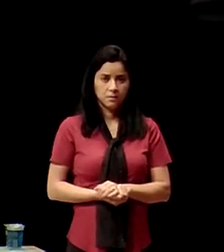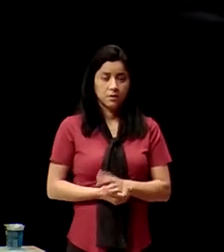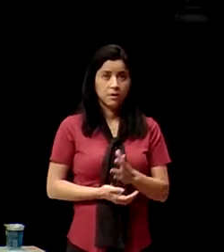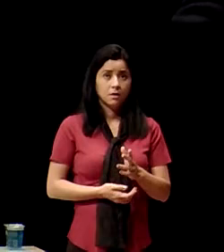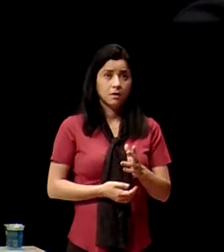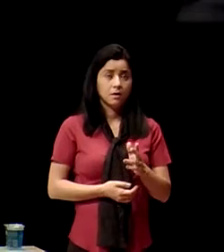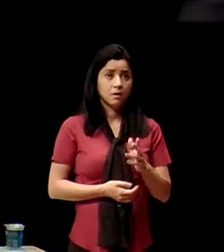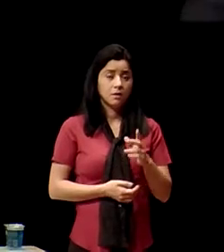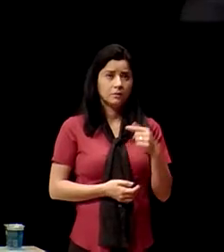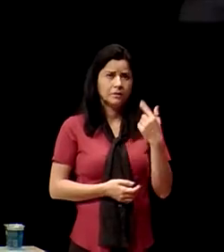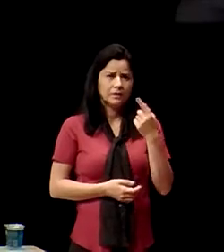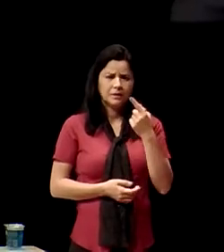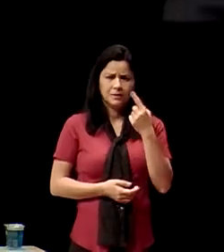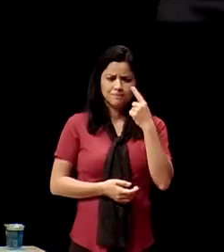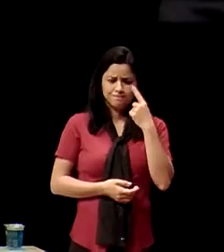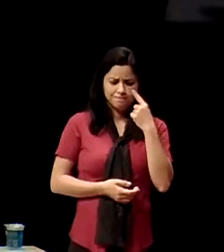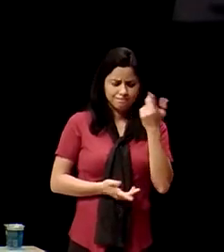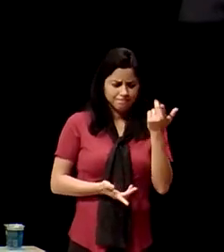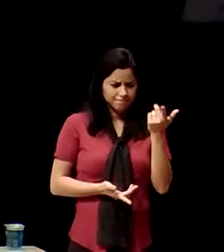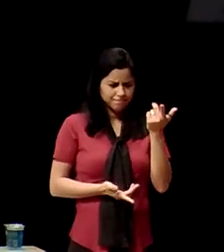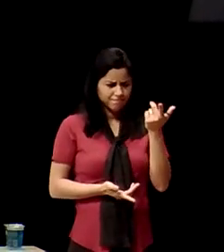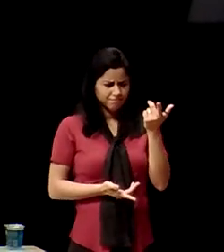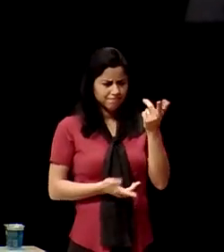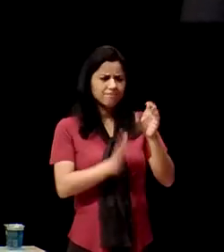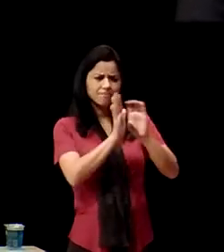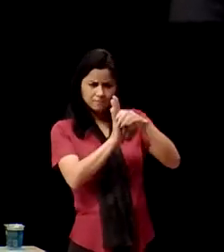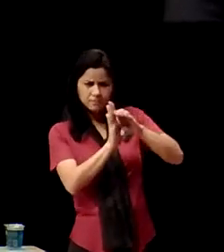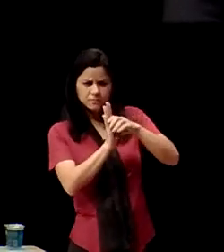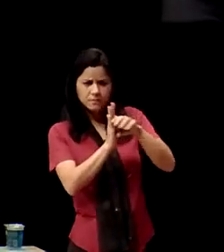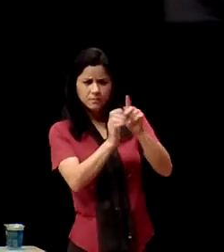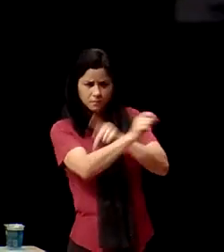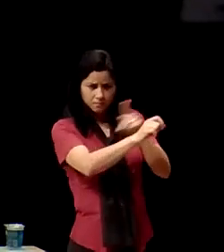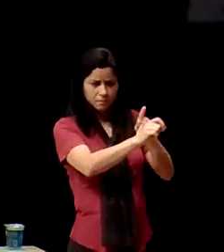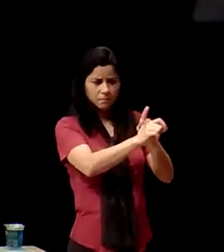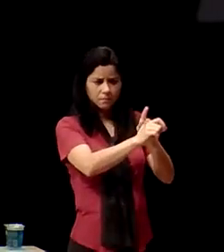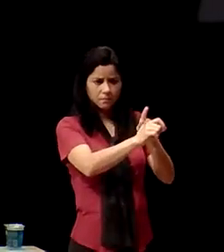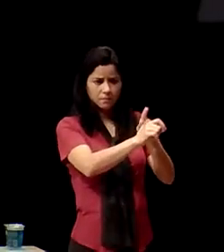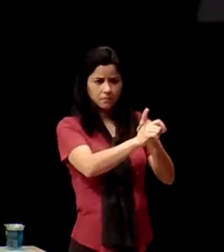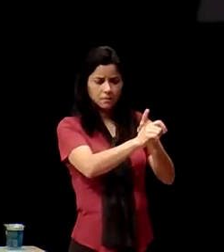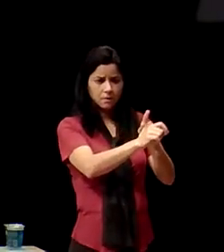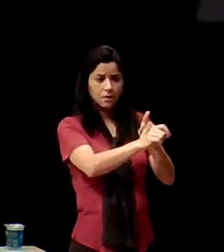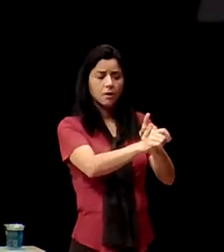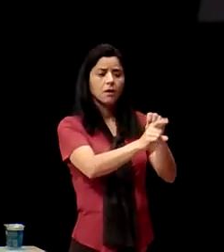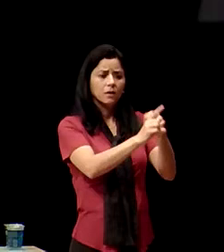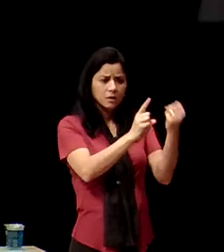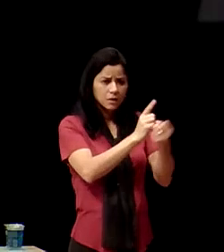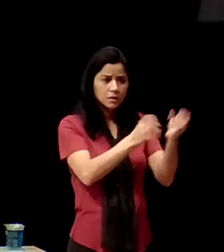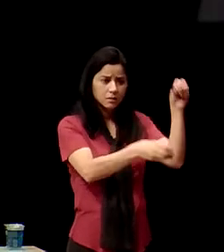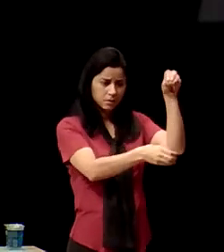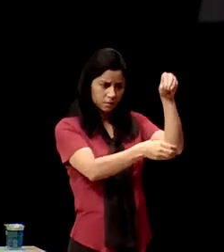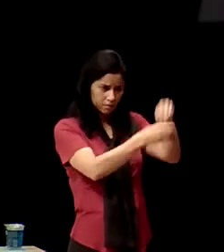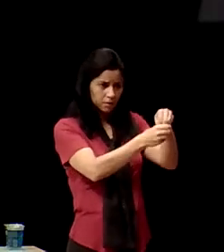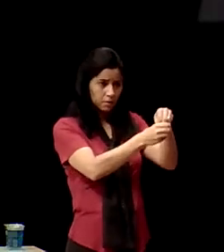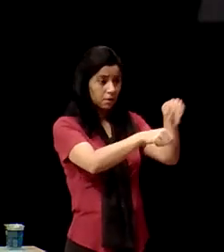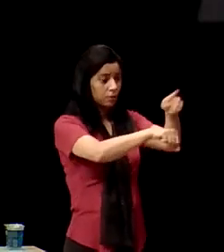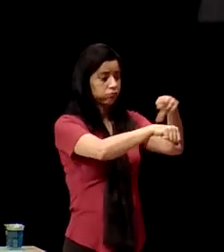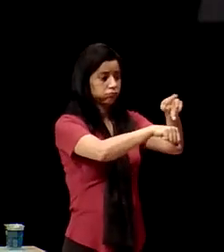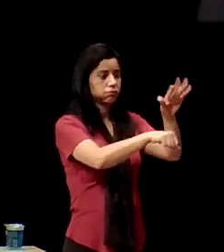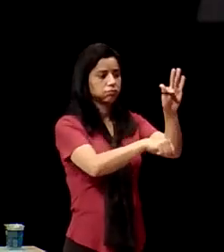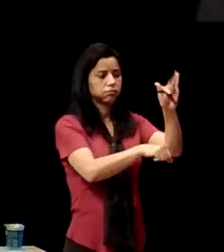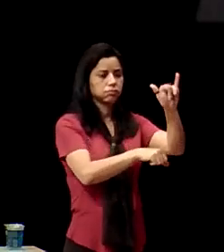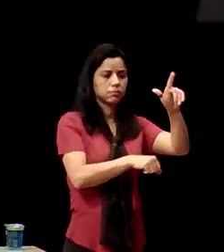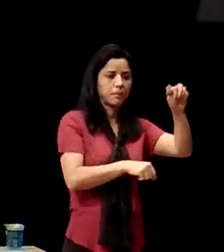Finland. E se nós formos ver esses conceitos pedagógicos da pedagogia social dentro da Finlândia,